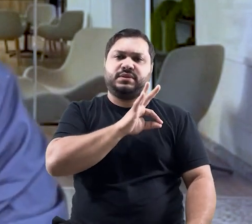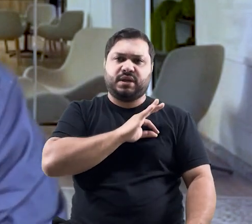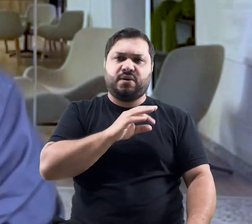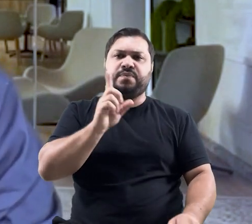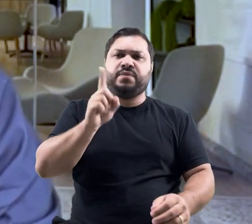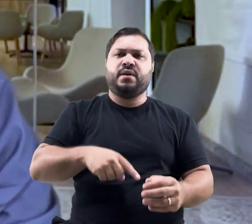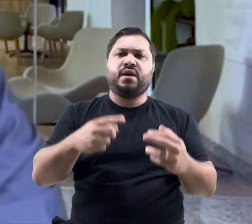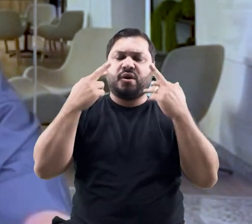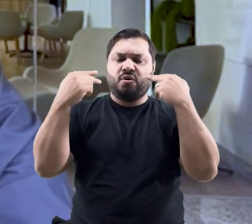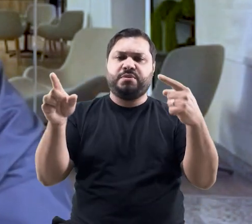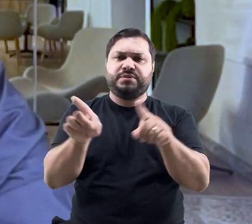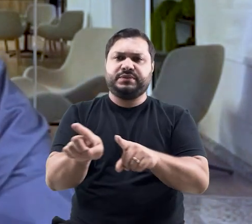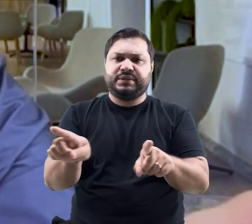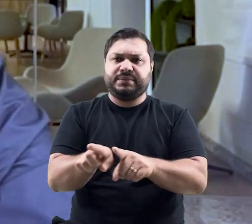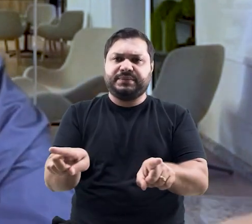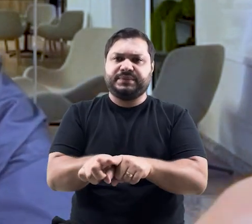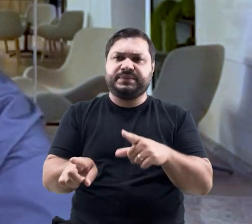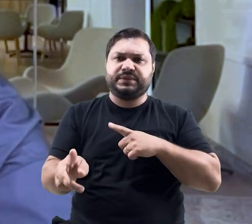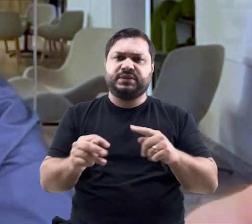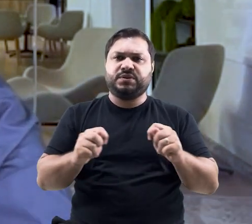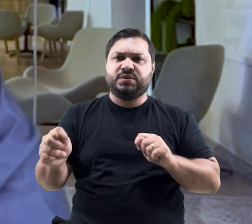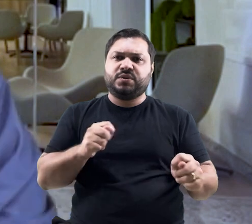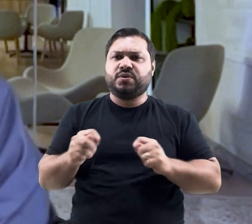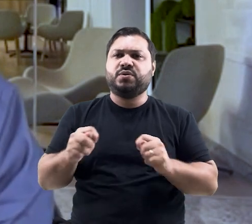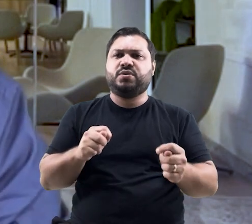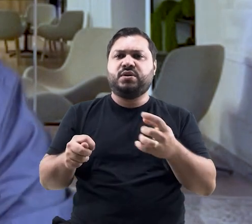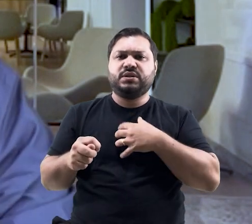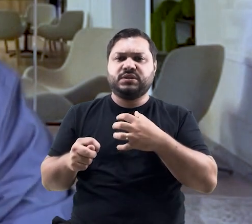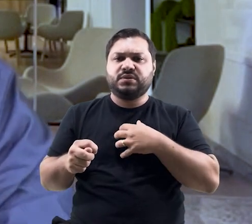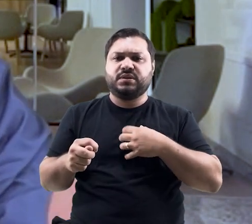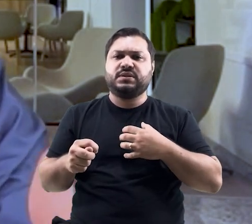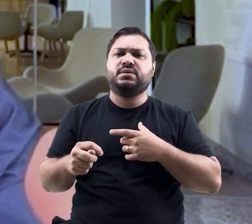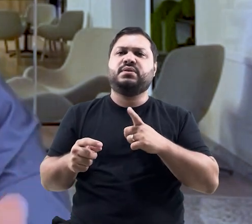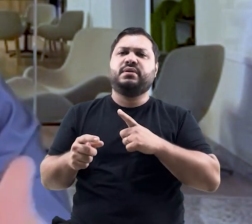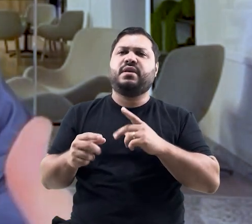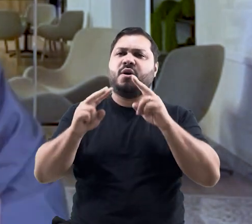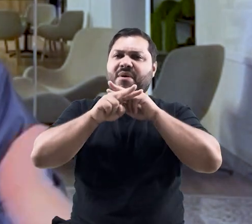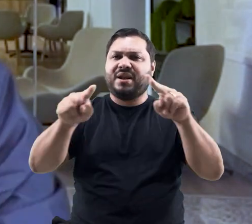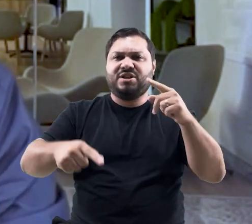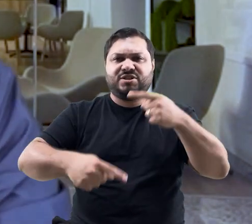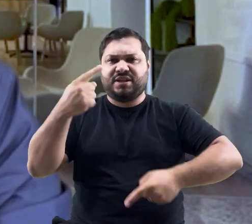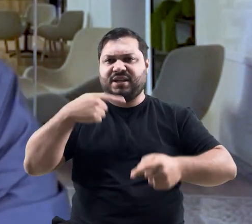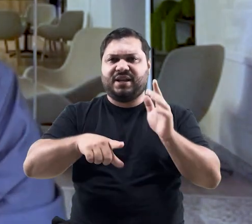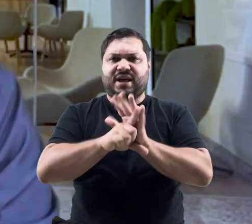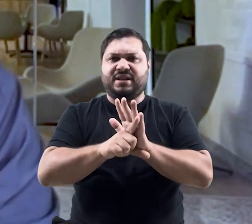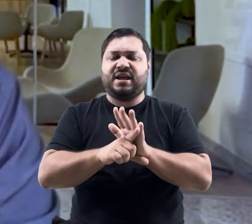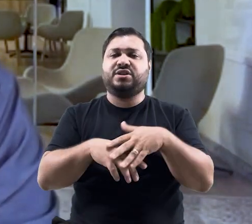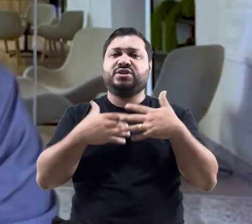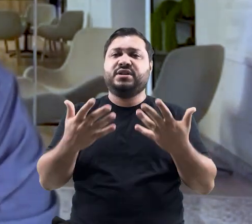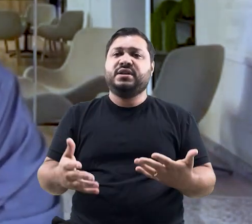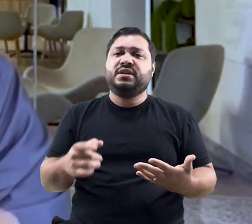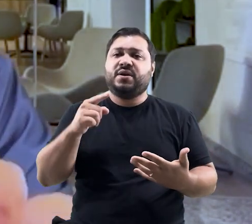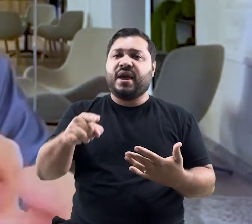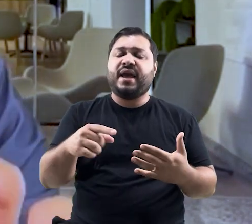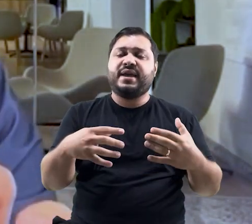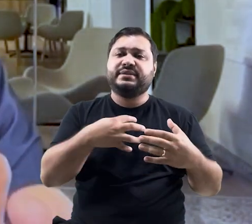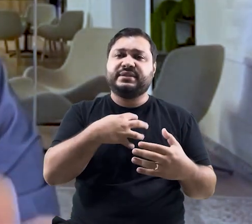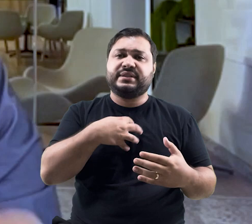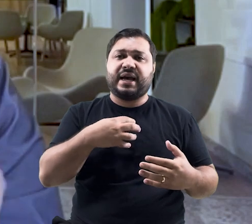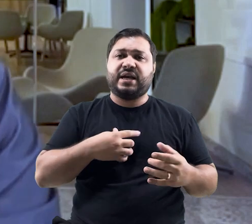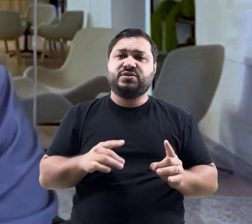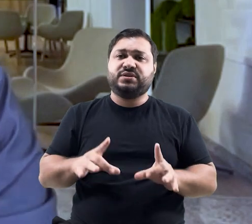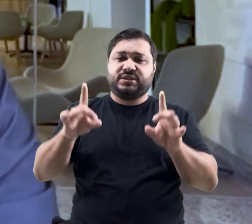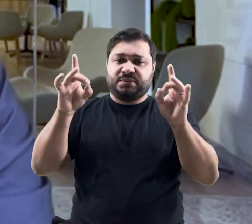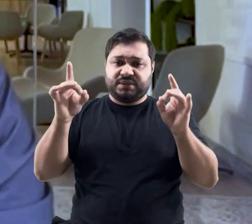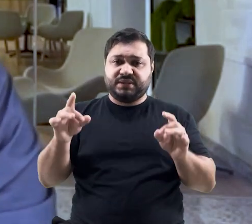área policial. É comum também a gente ter o controle em situações em que há uma nítida ilegalidade. Então, são